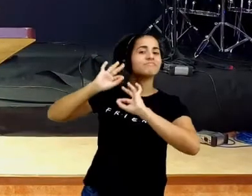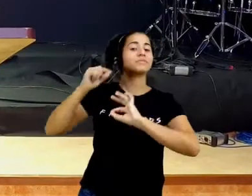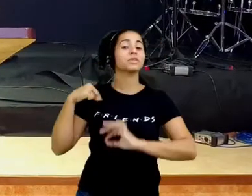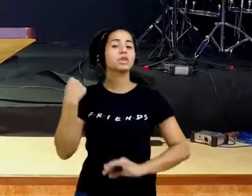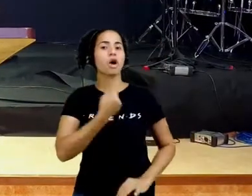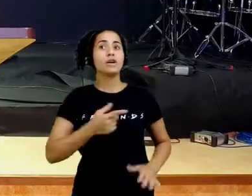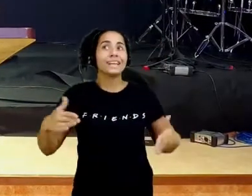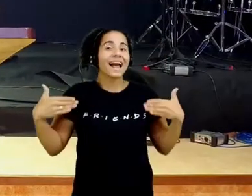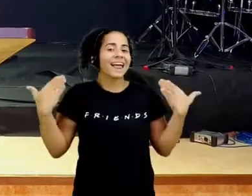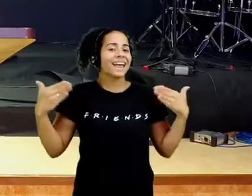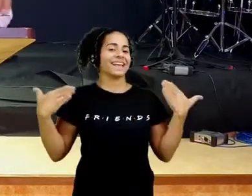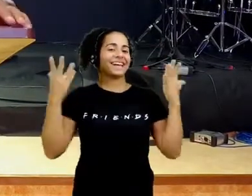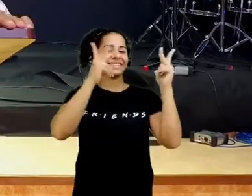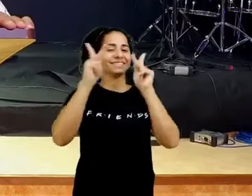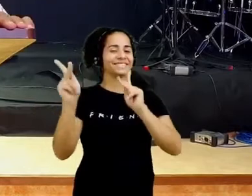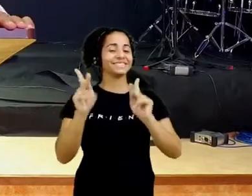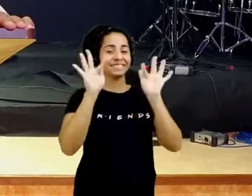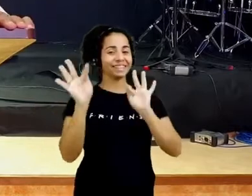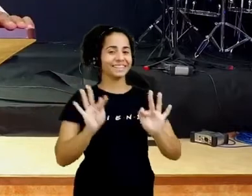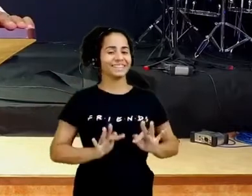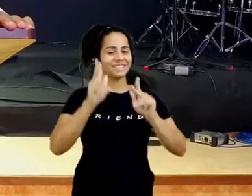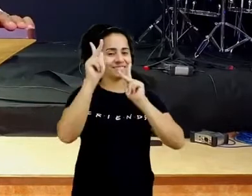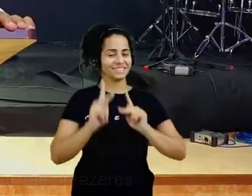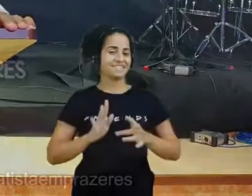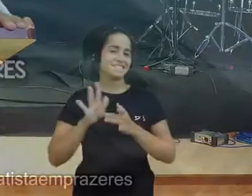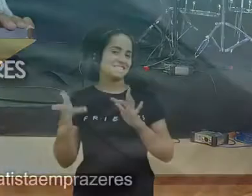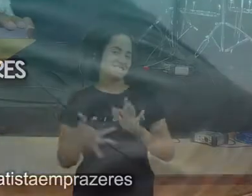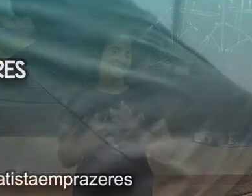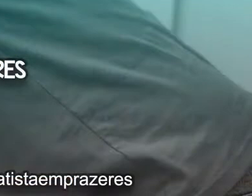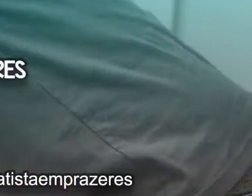nos alegrarmos na presença do Senhor.